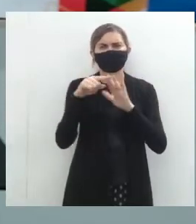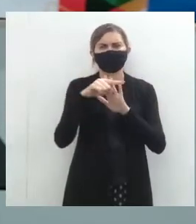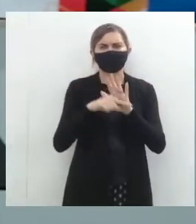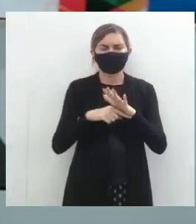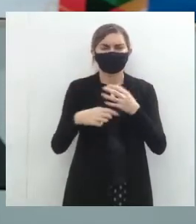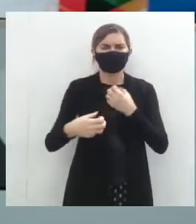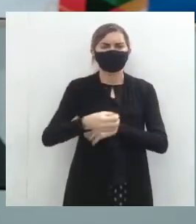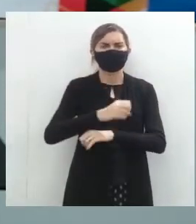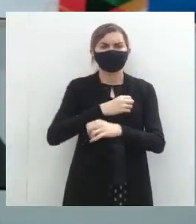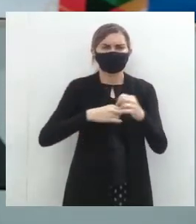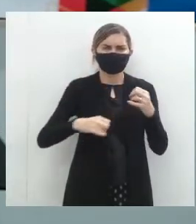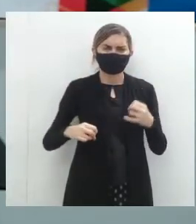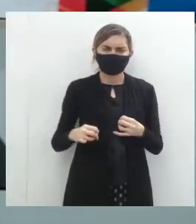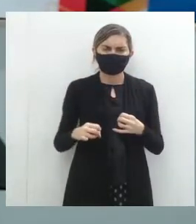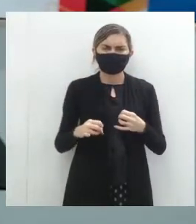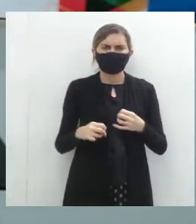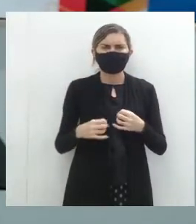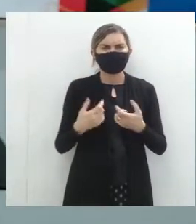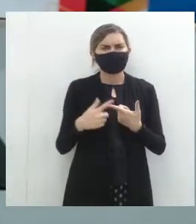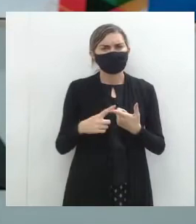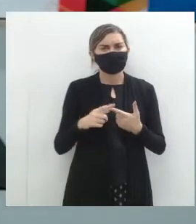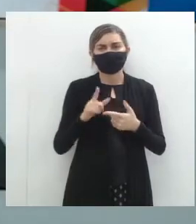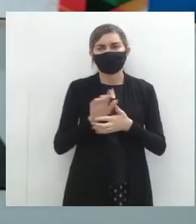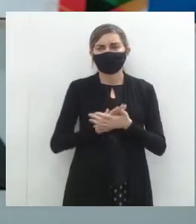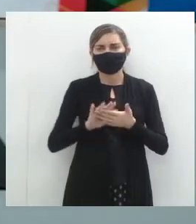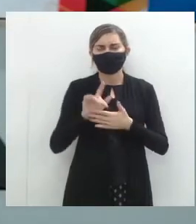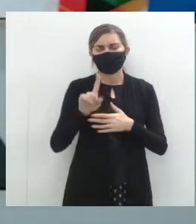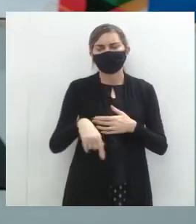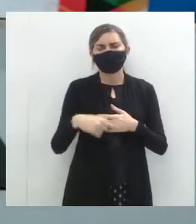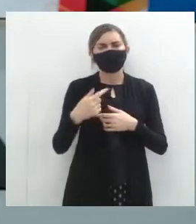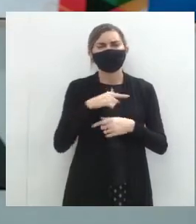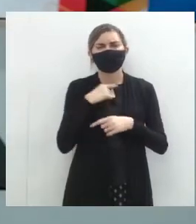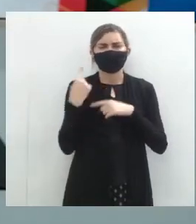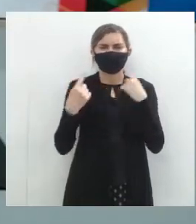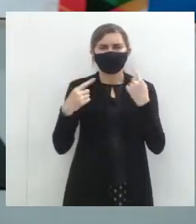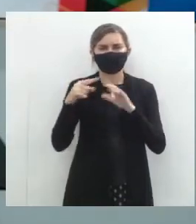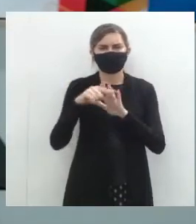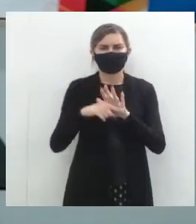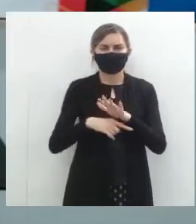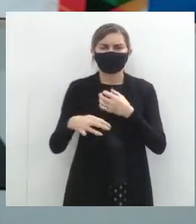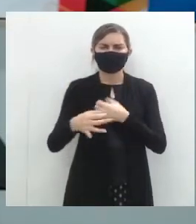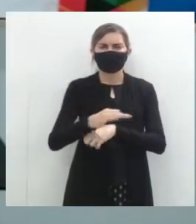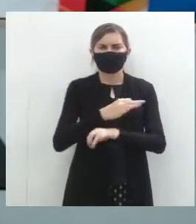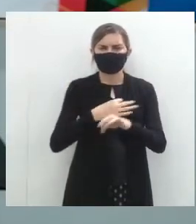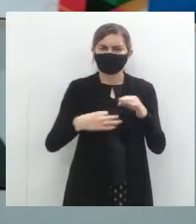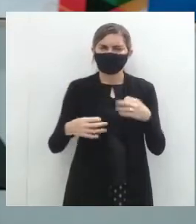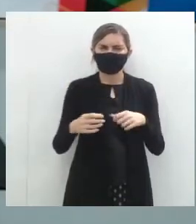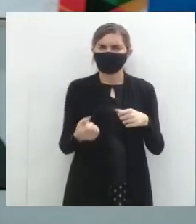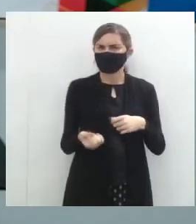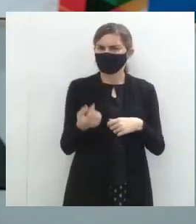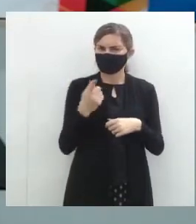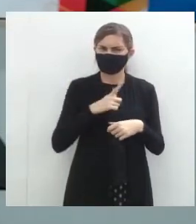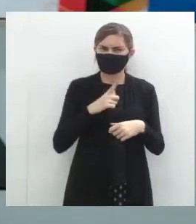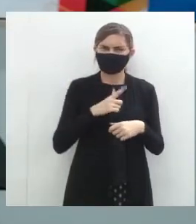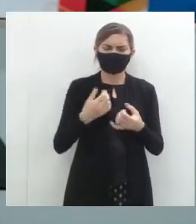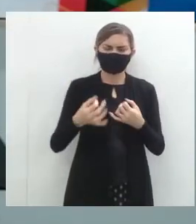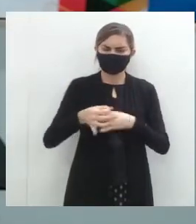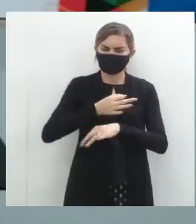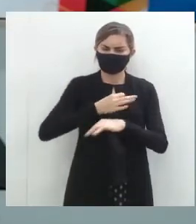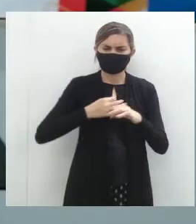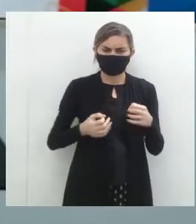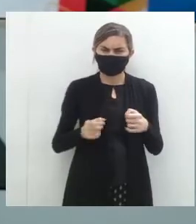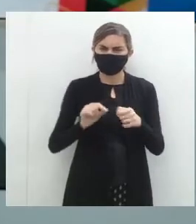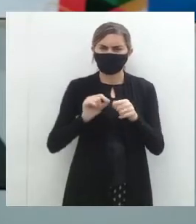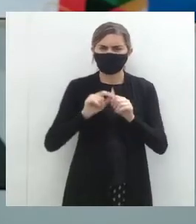célula. A danada da apoptose nada mais é do que a morte programada da célula. Oxente, e eu vou ter umas células do meu corpo que vão